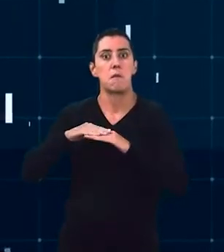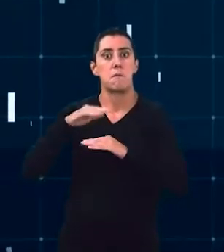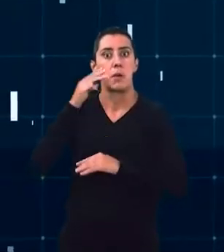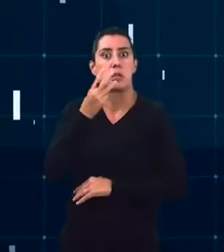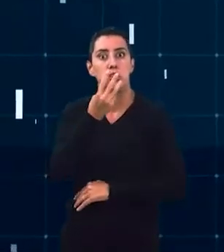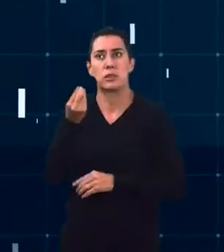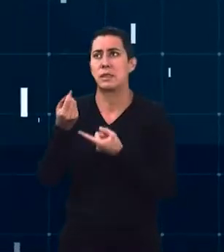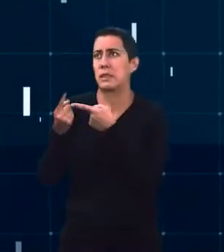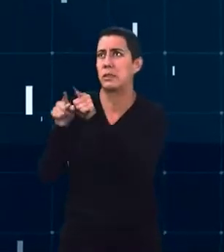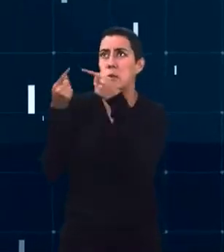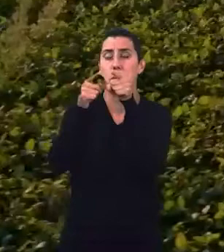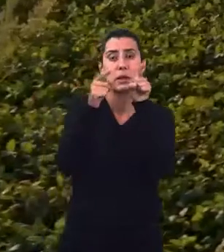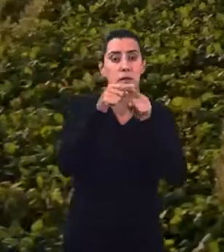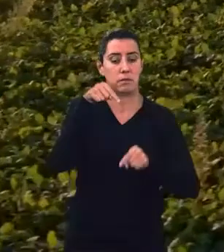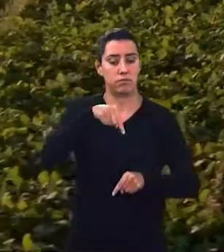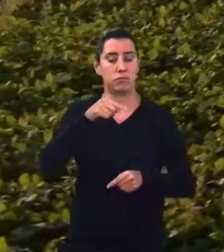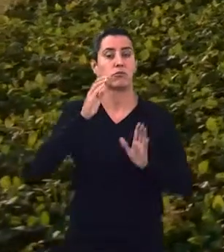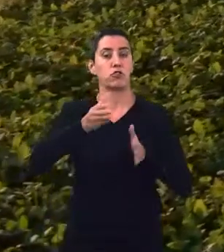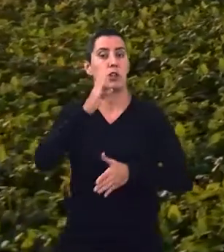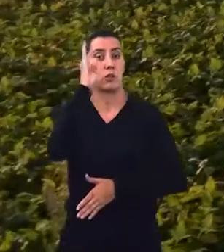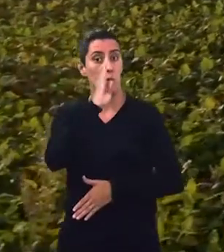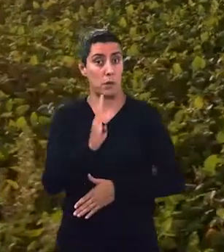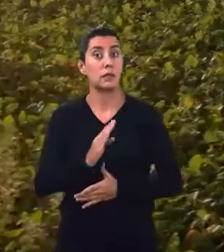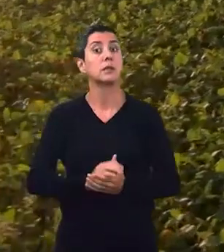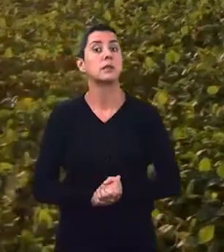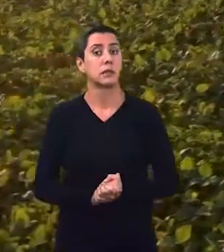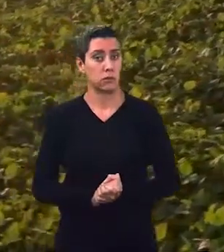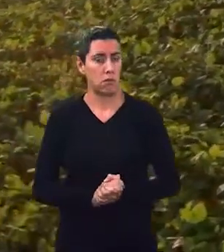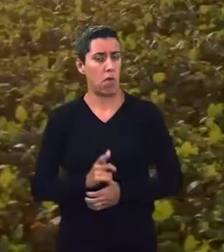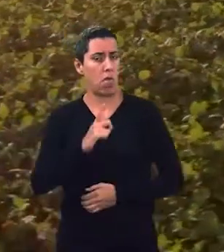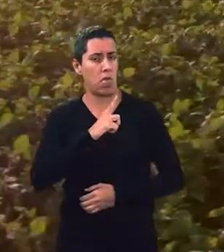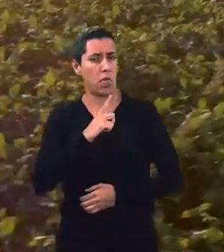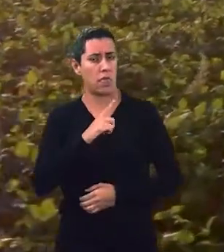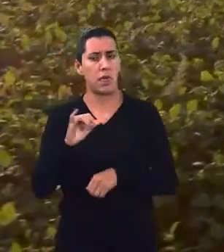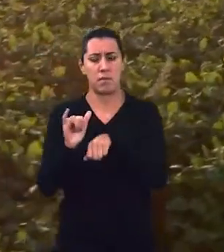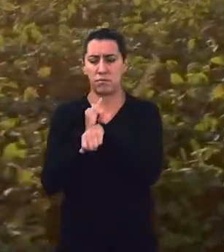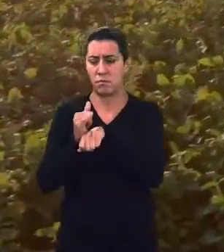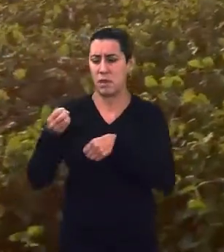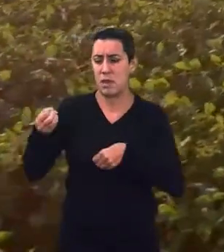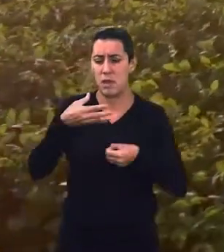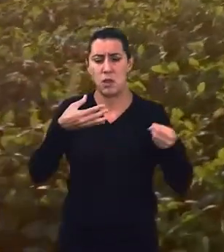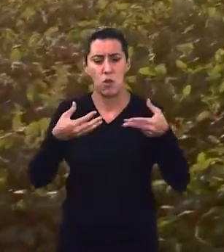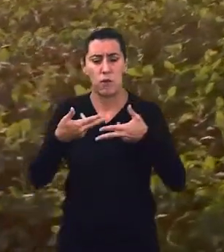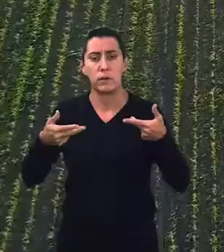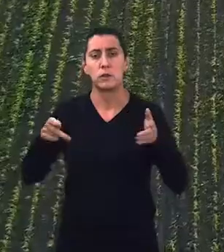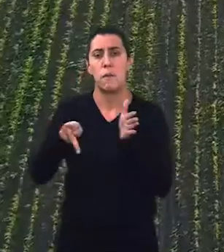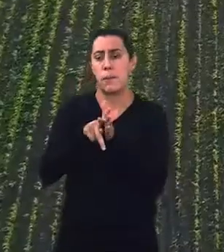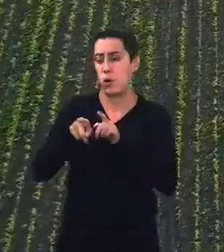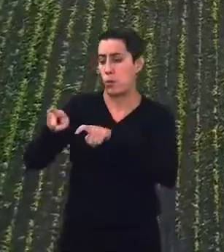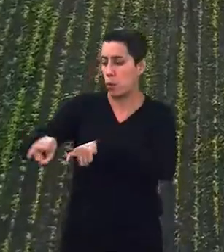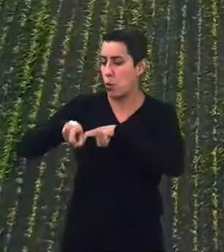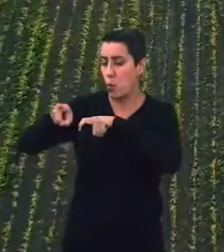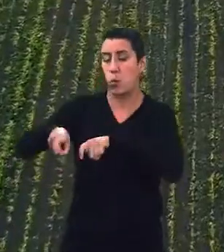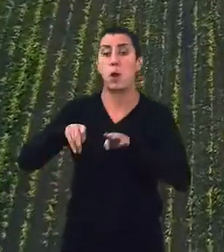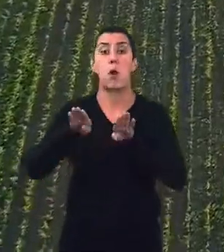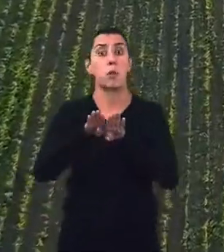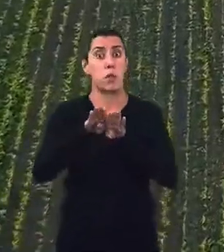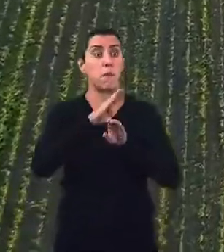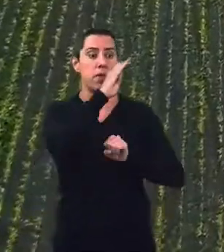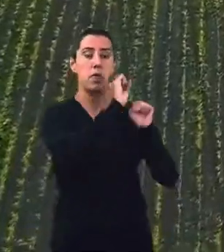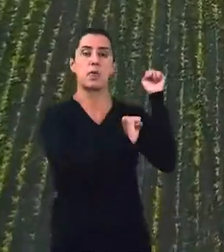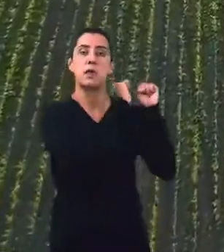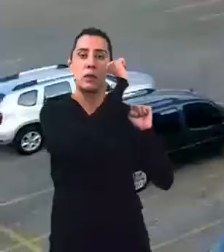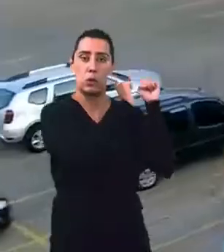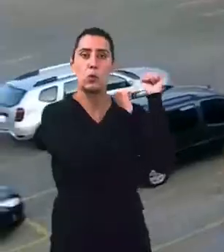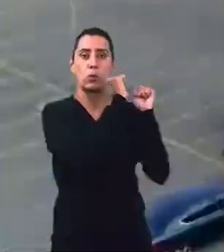da Huawei no país. Também trouxemos inovações com sustentabilidade para o agronegócio e para a indústria, o que pode ser